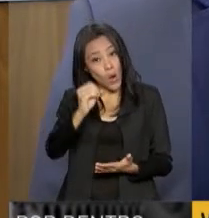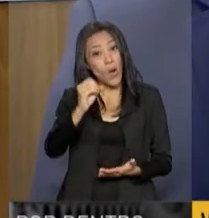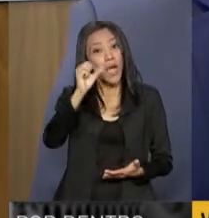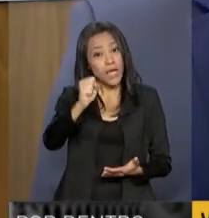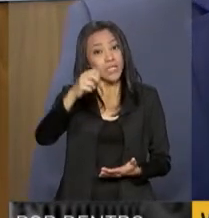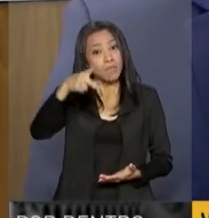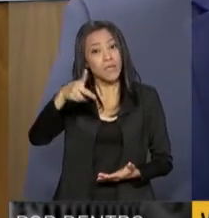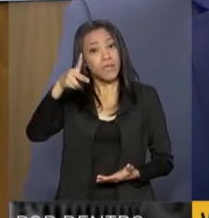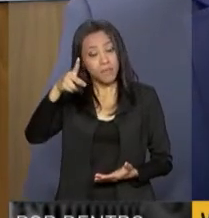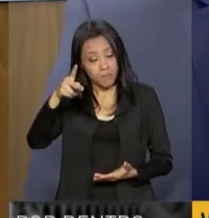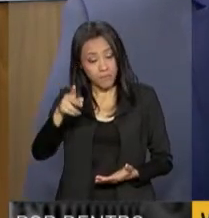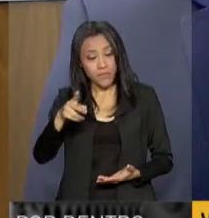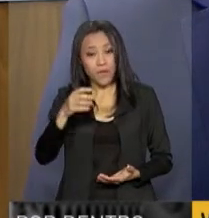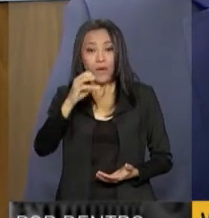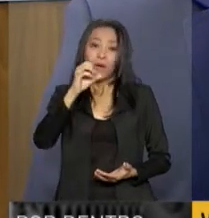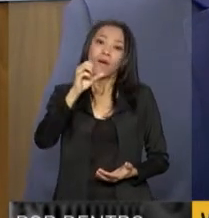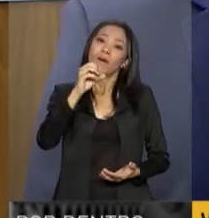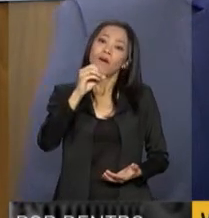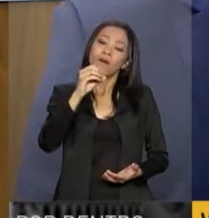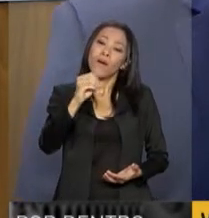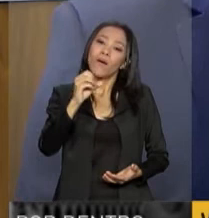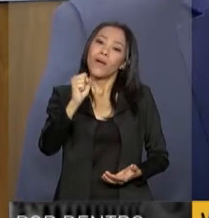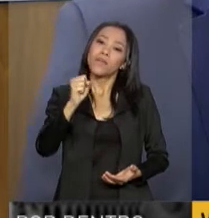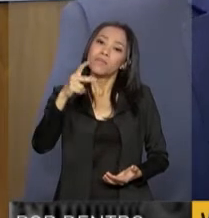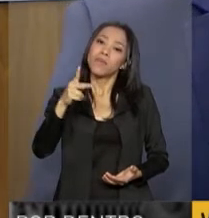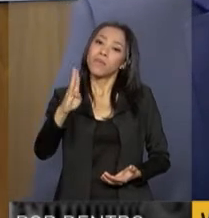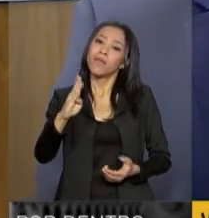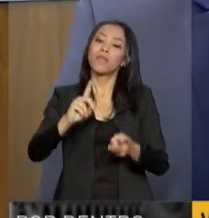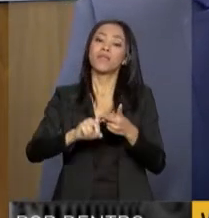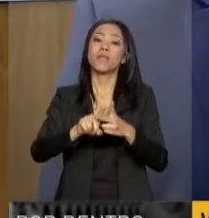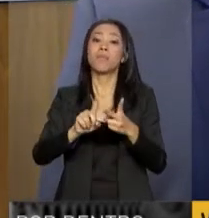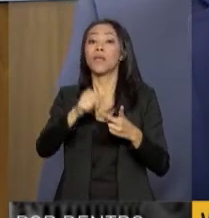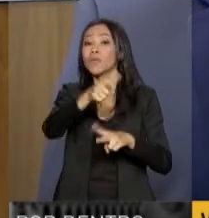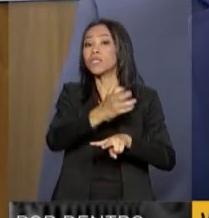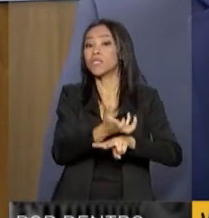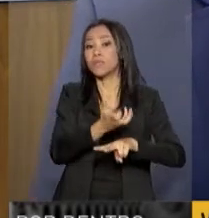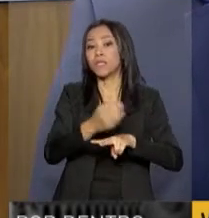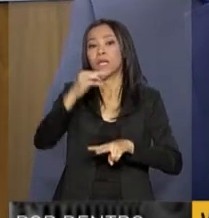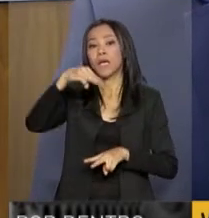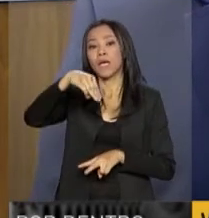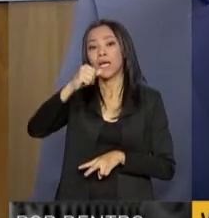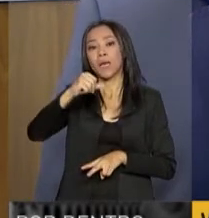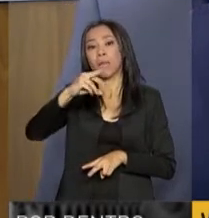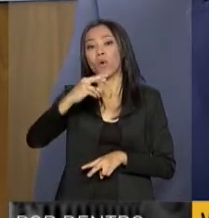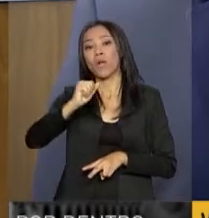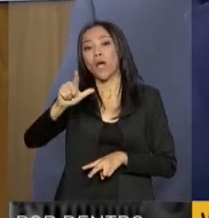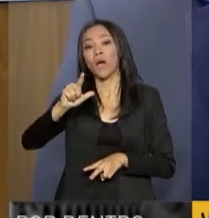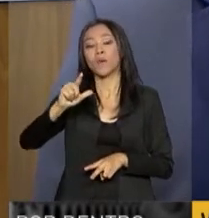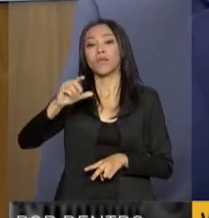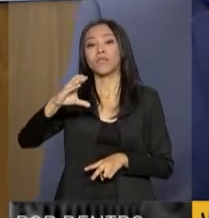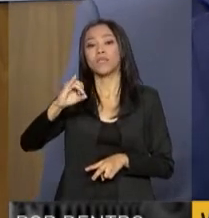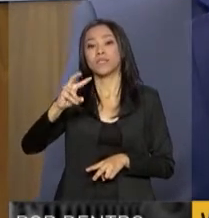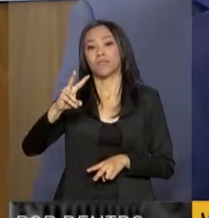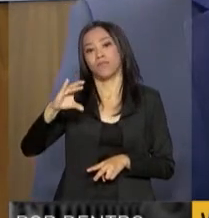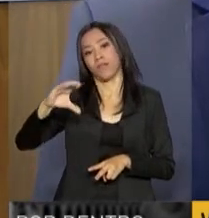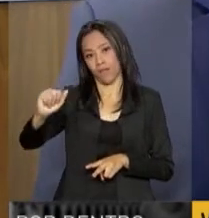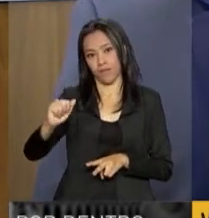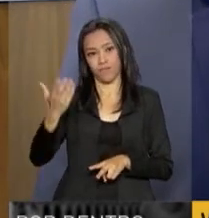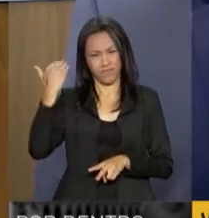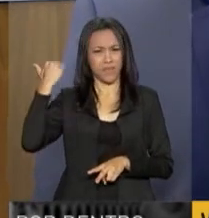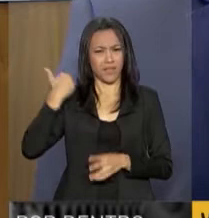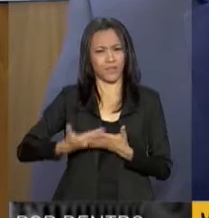educação moral e cívica e agente assis também concordo contigo pois nós sentimos falta desses ensinamentos sejam trazidos nas nossas